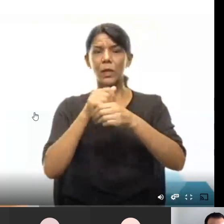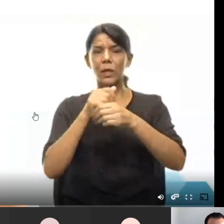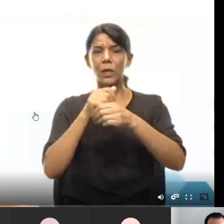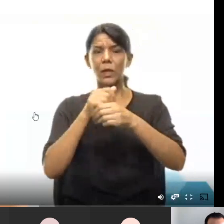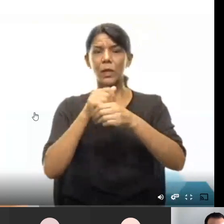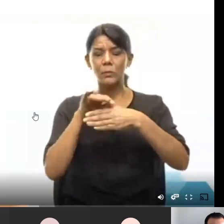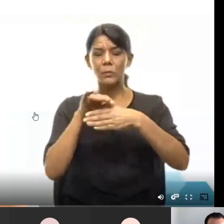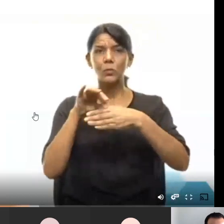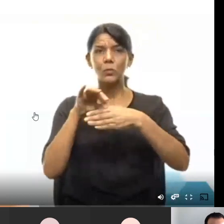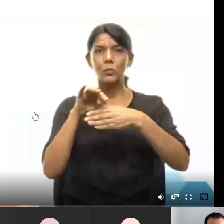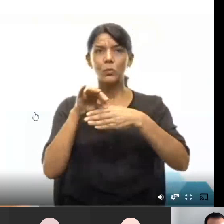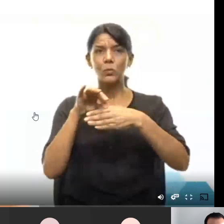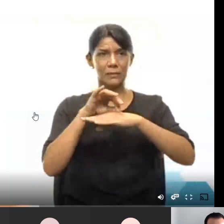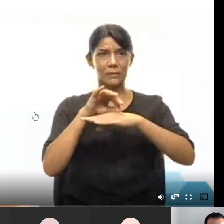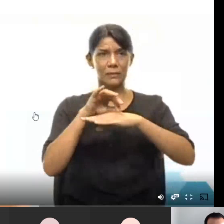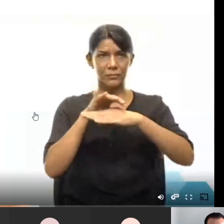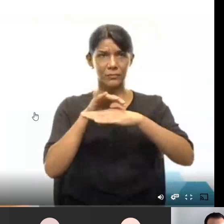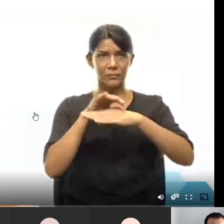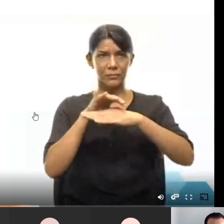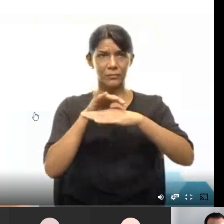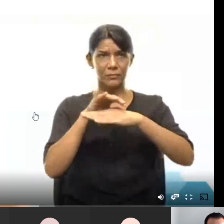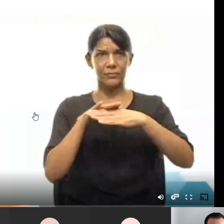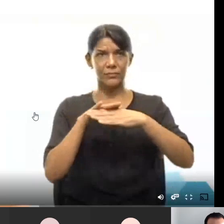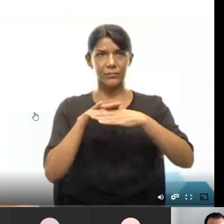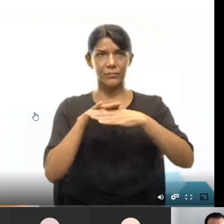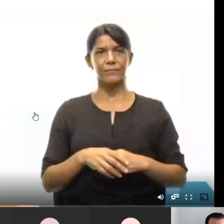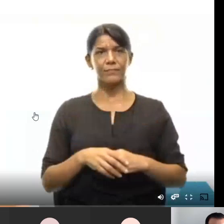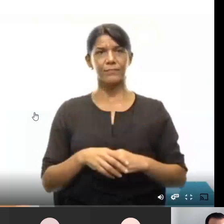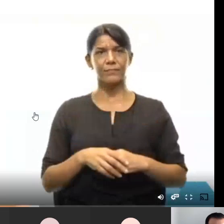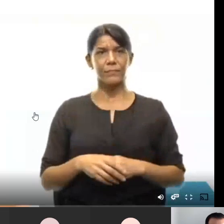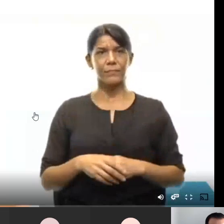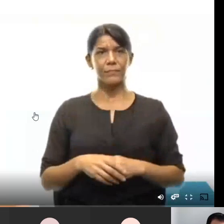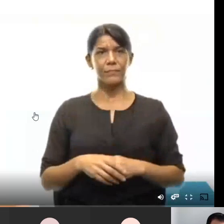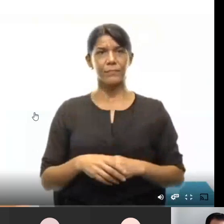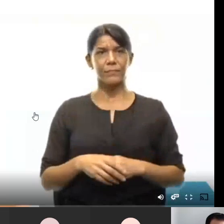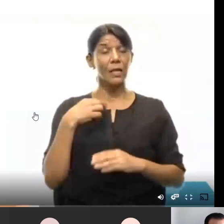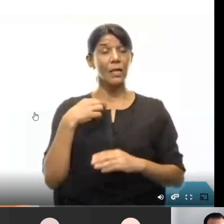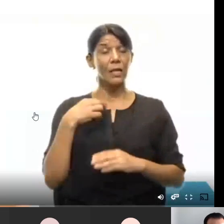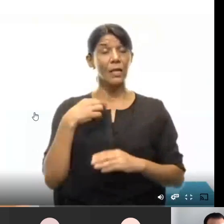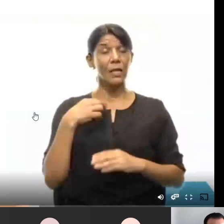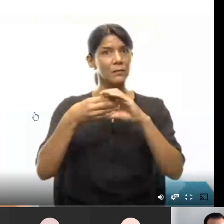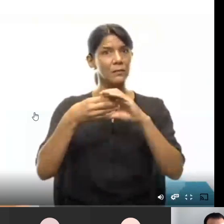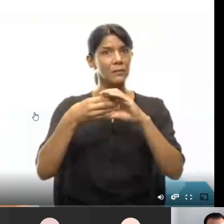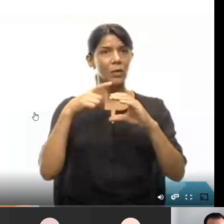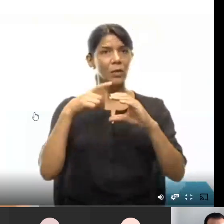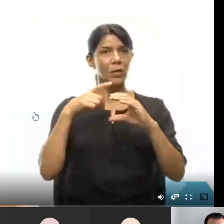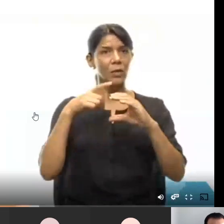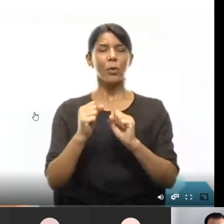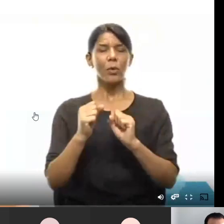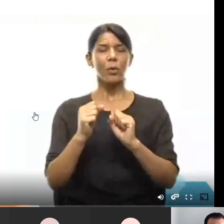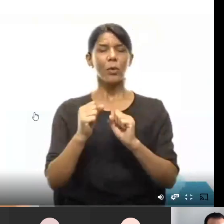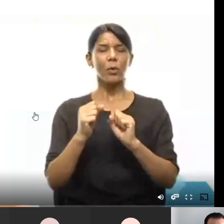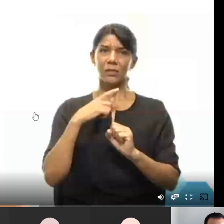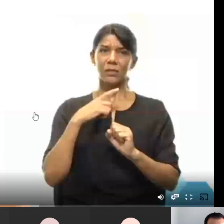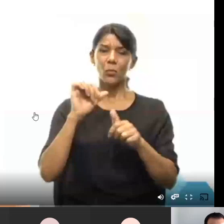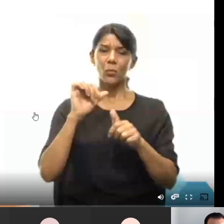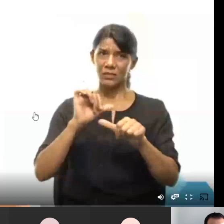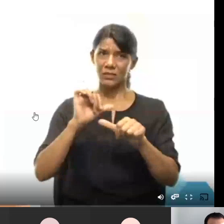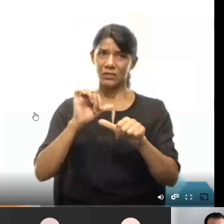nosso tecido conjuntivo frouxo. Essas células que podem sofrer mutações